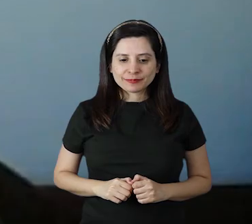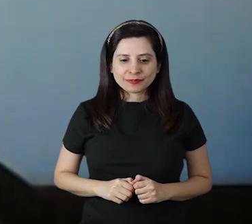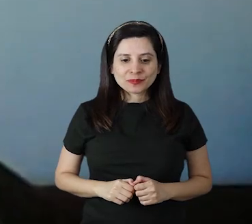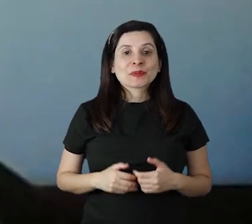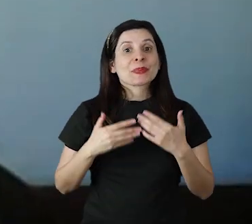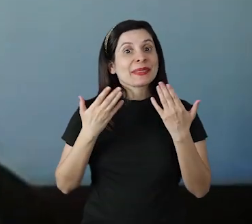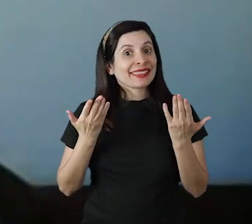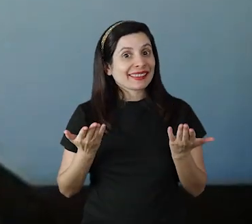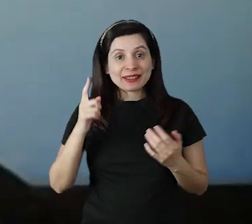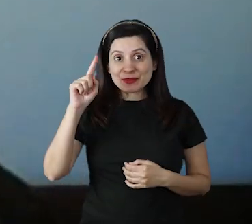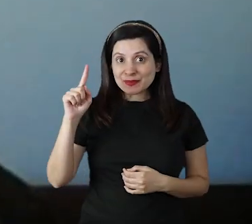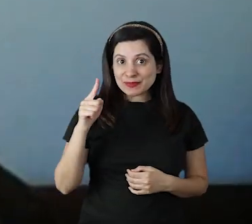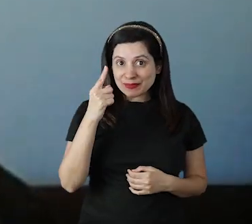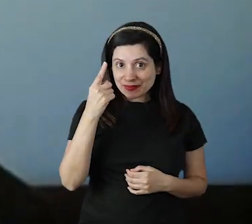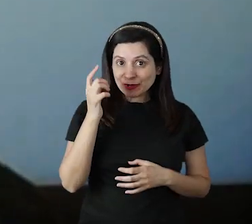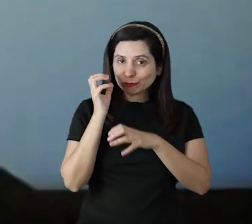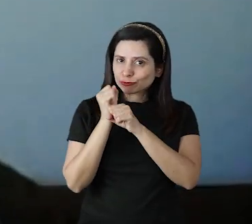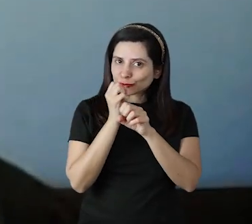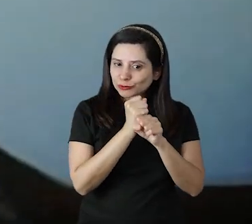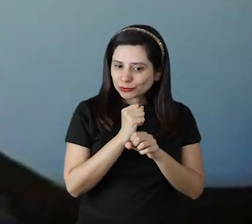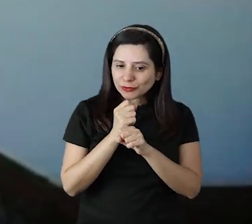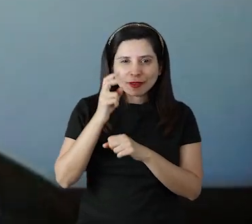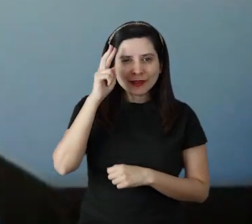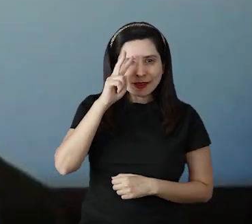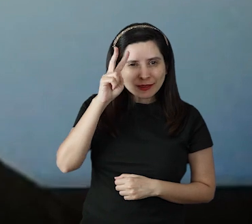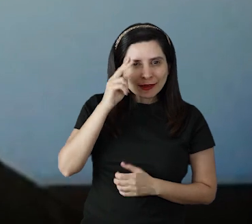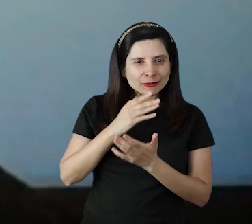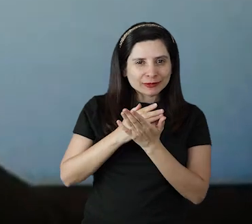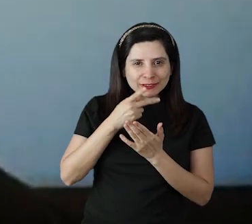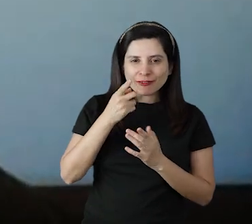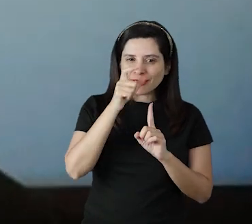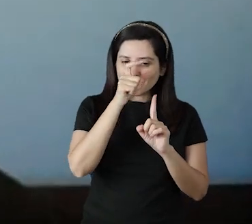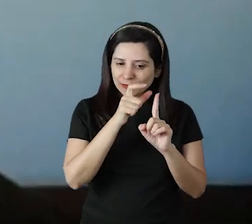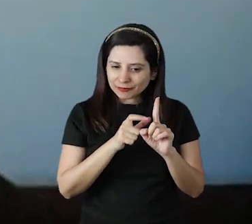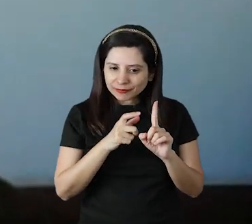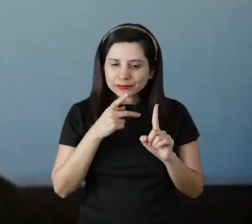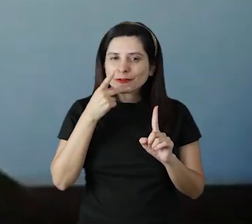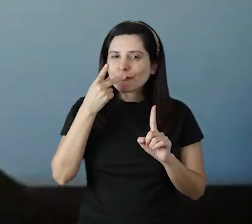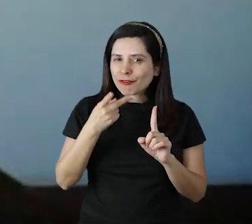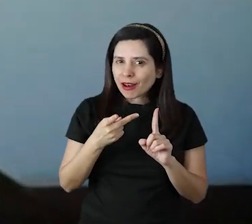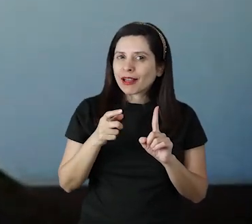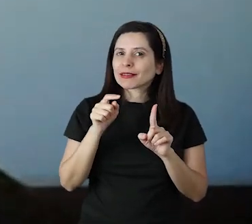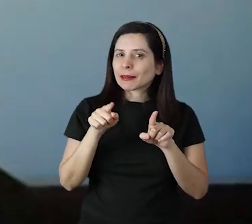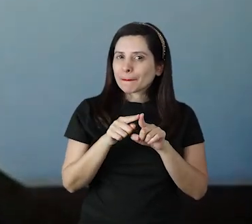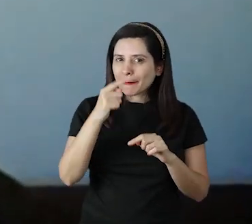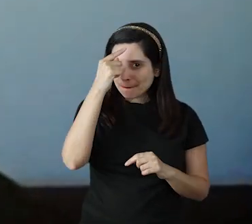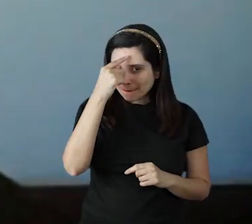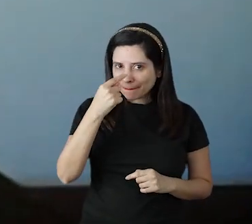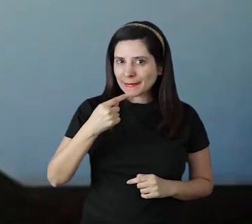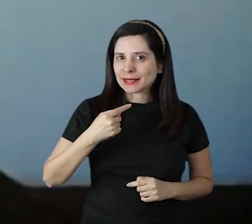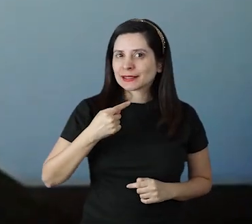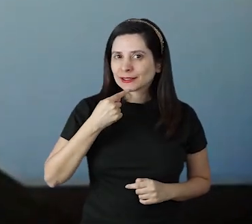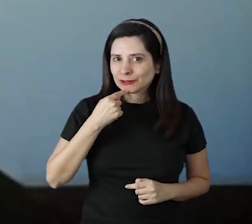E aí, por último, somando, né, lembra que eu comecei a falar do personagem, comecei a falar da persona e da